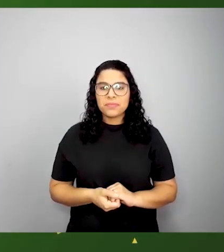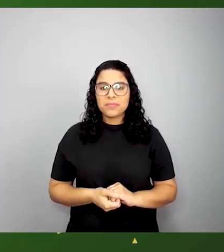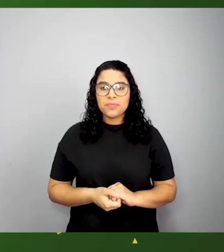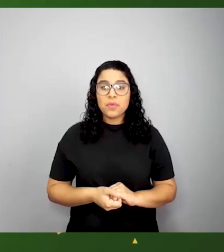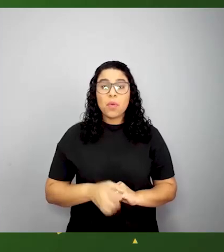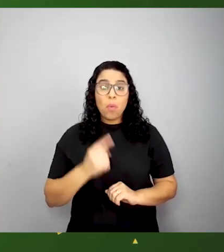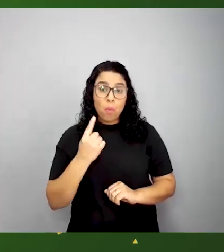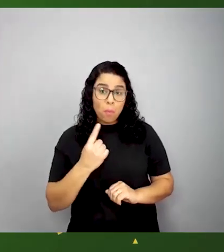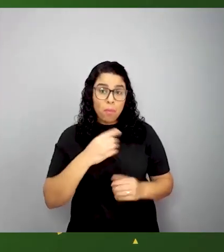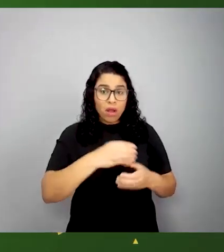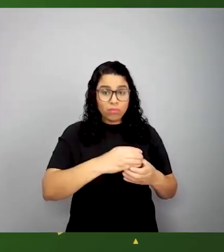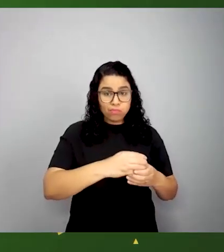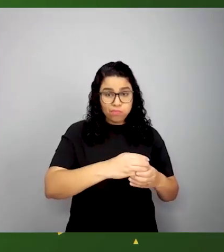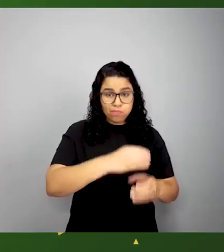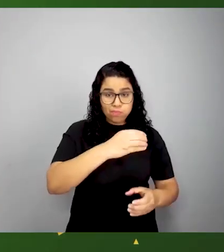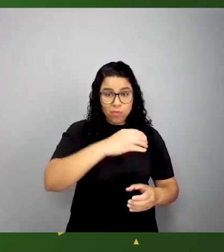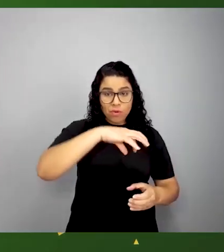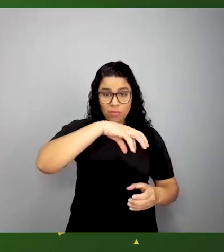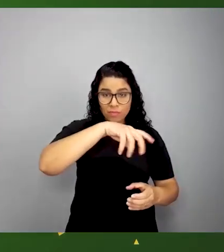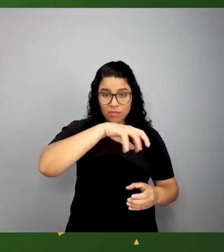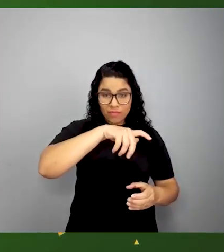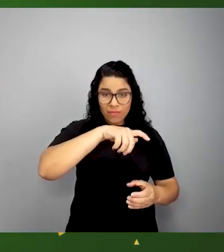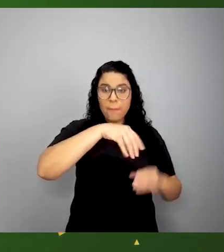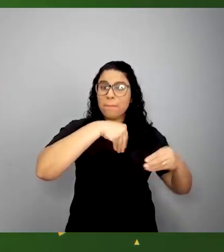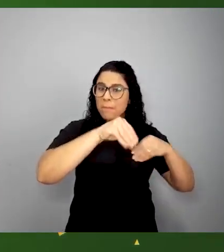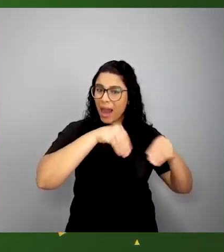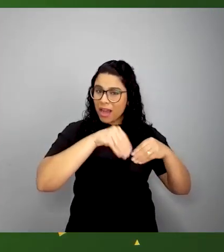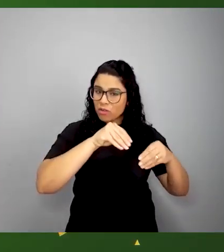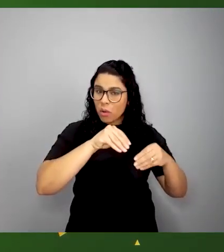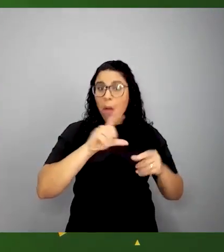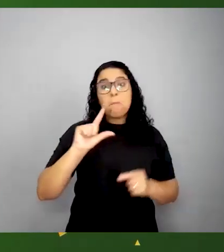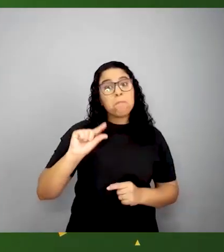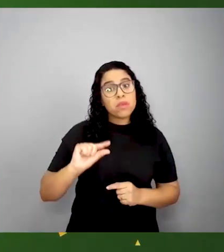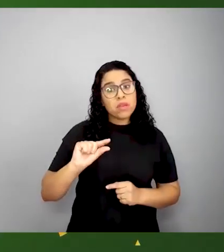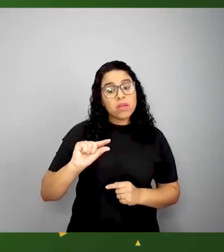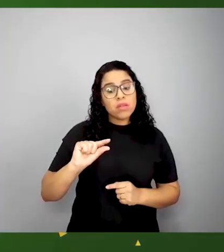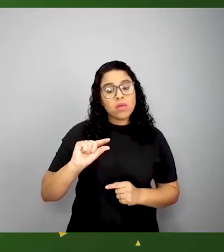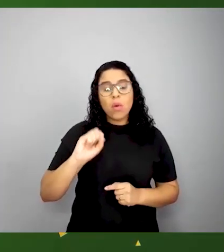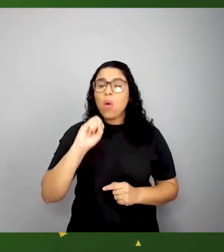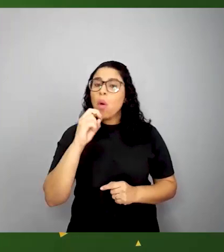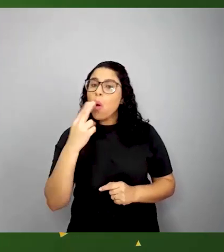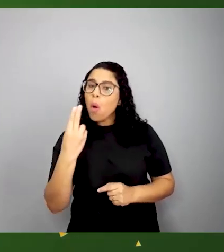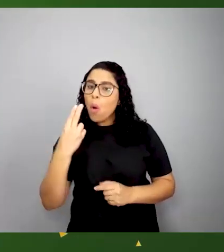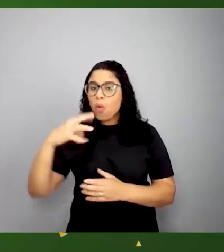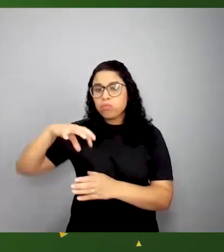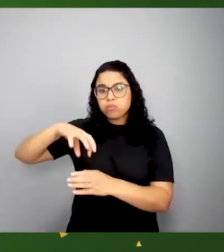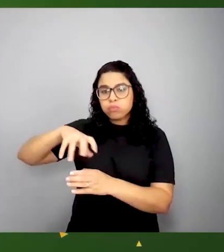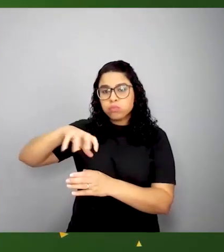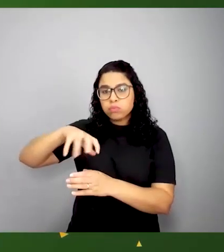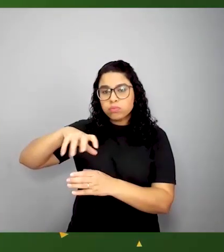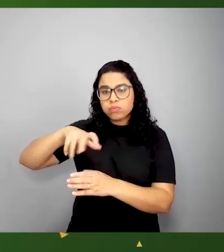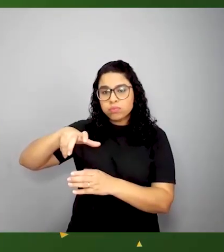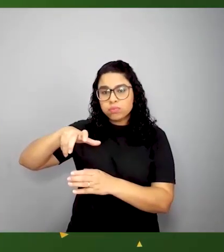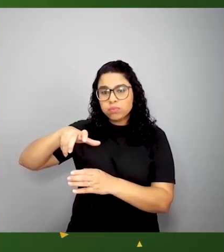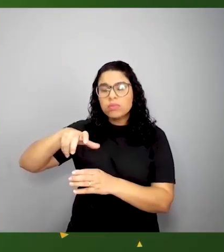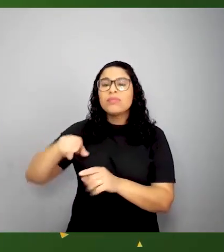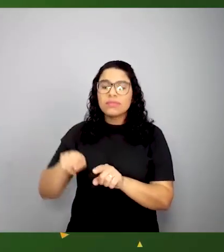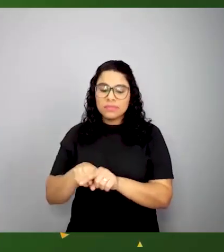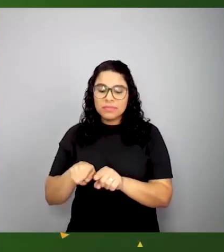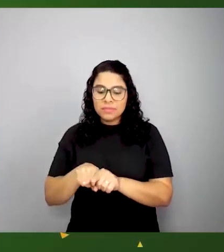Garrafinha de plástico da pequenininha, ou pode ser vidrinho de maionese de